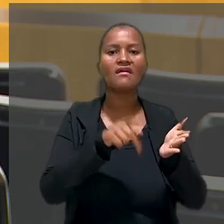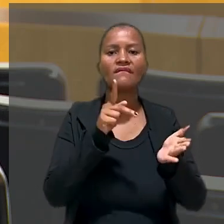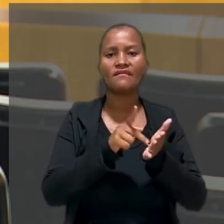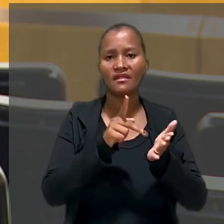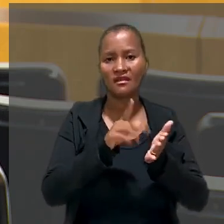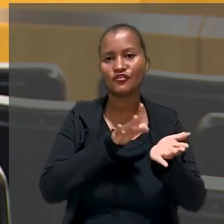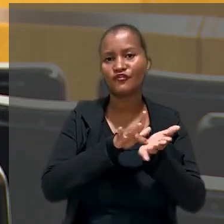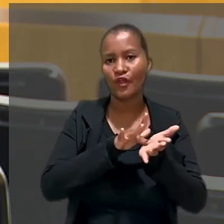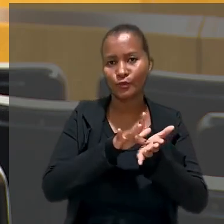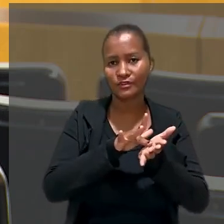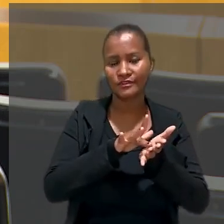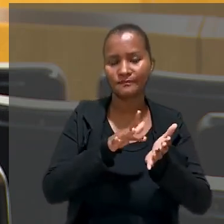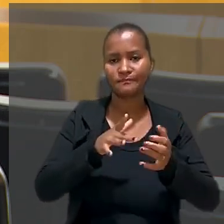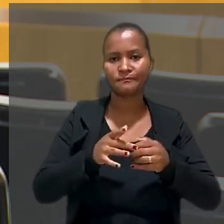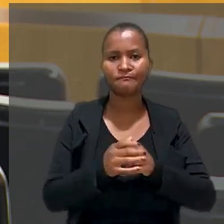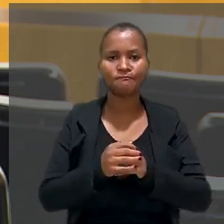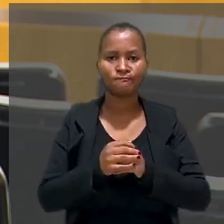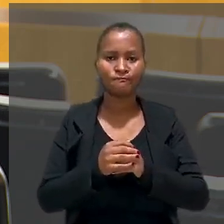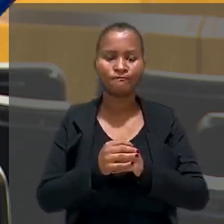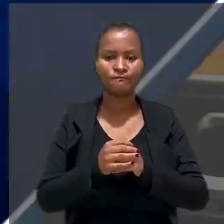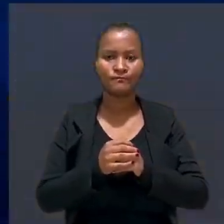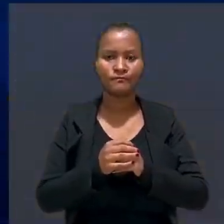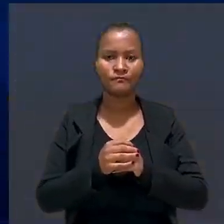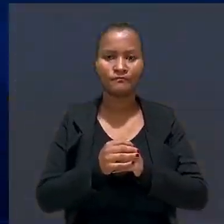rubrica de fato não era do profissional.